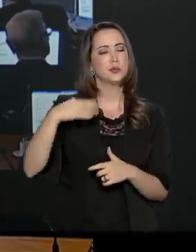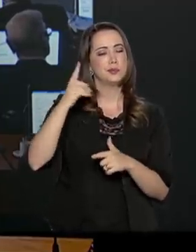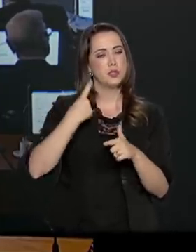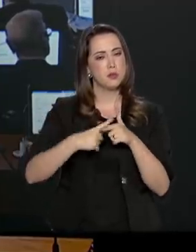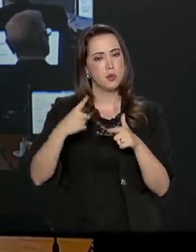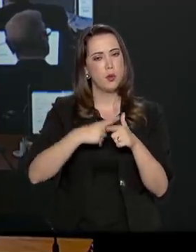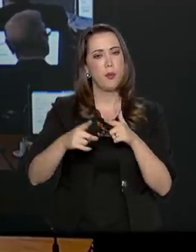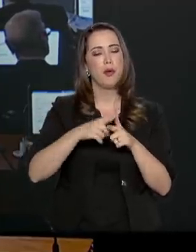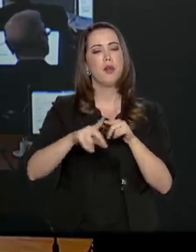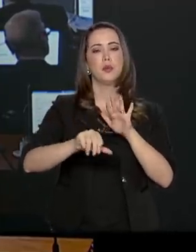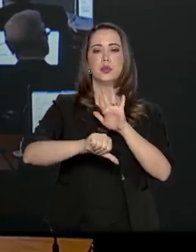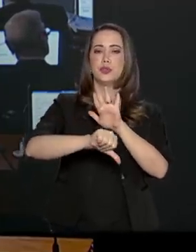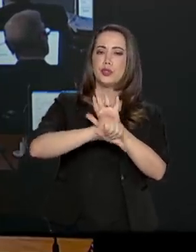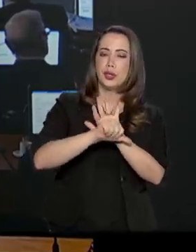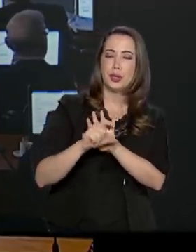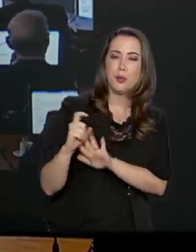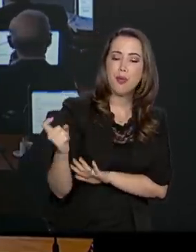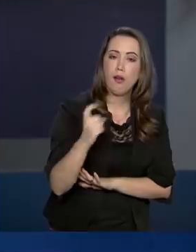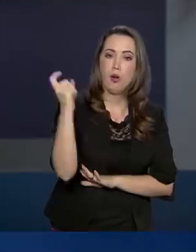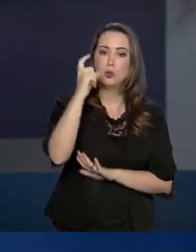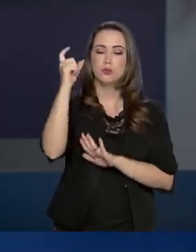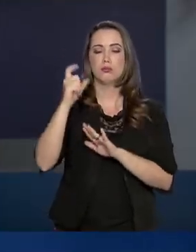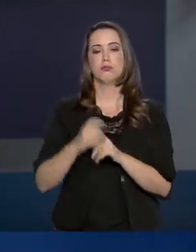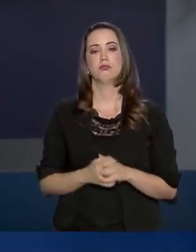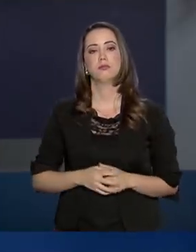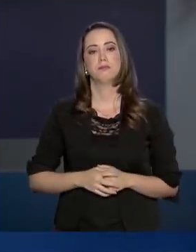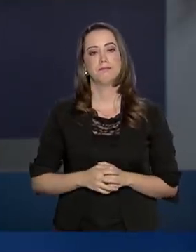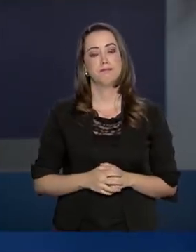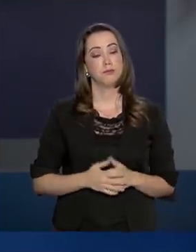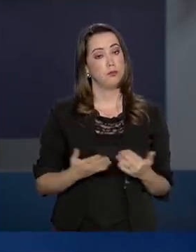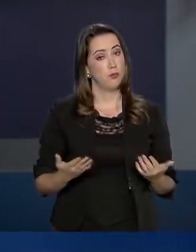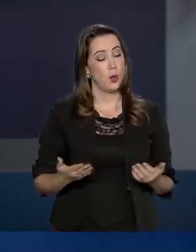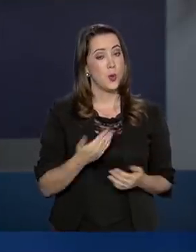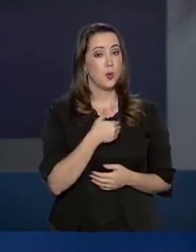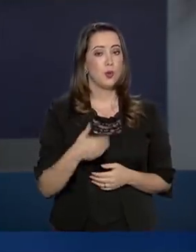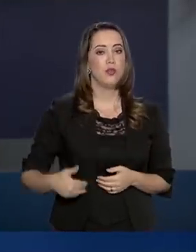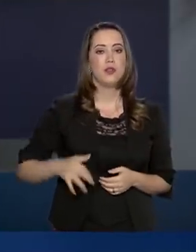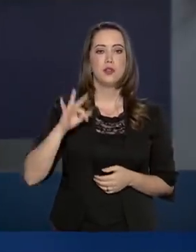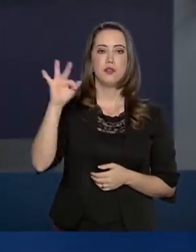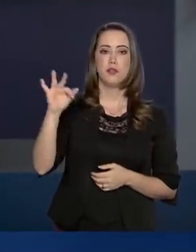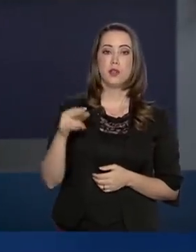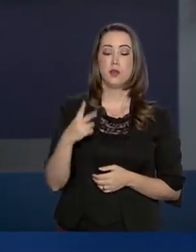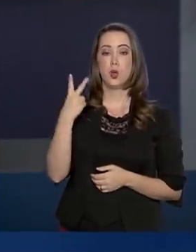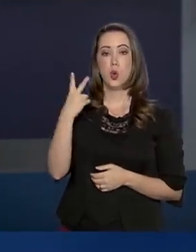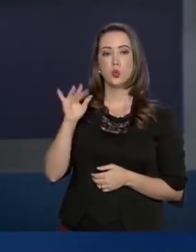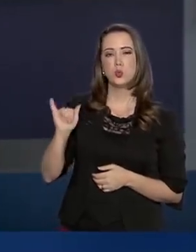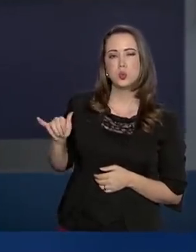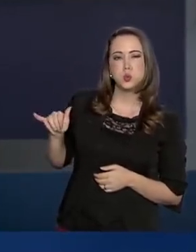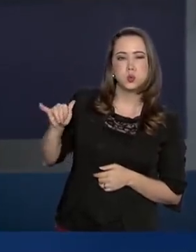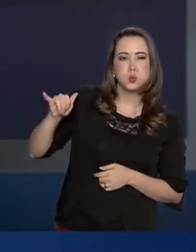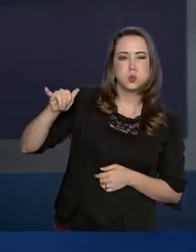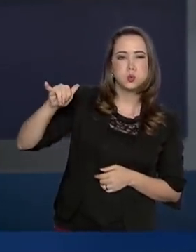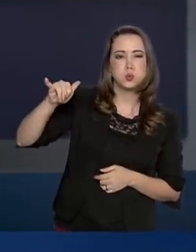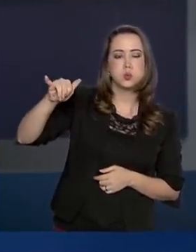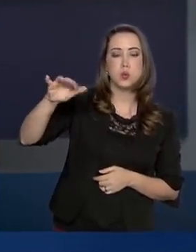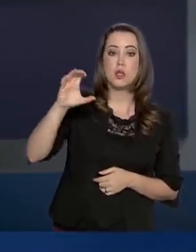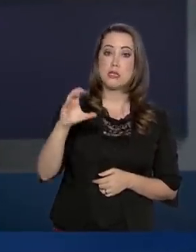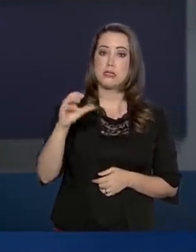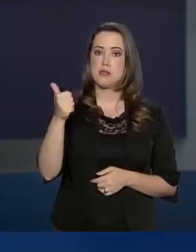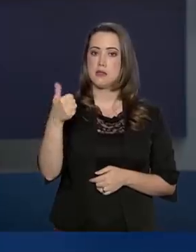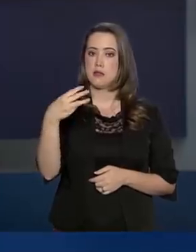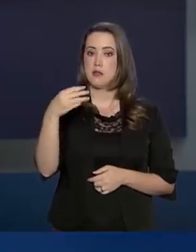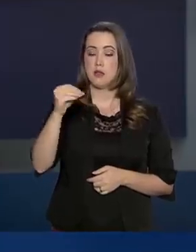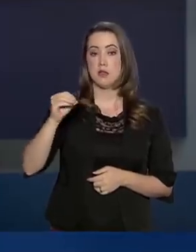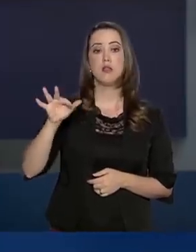afetados por índices elevados. O governo federal vai enviar 2 aviões Hércules C-130 da Força